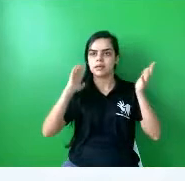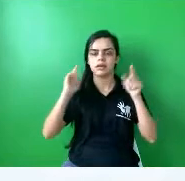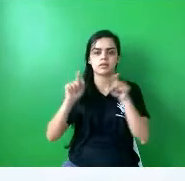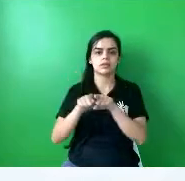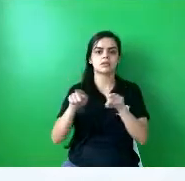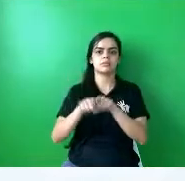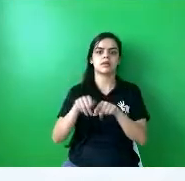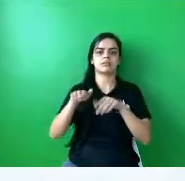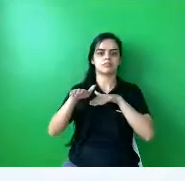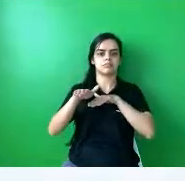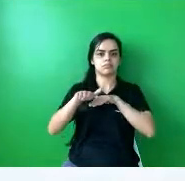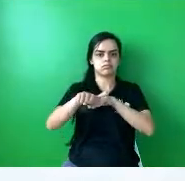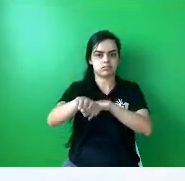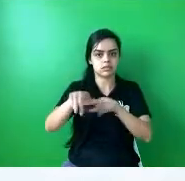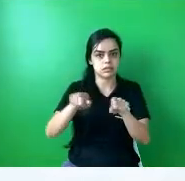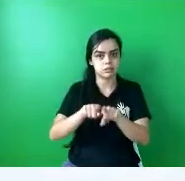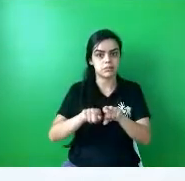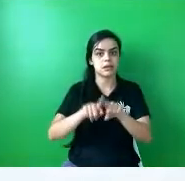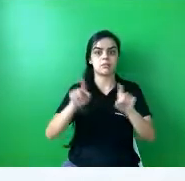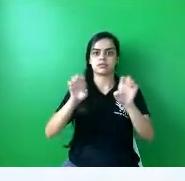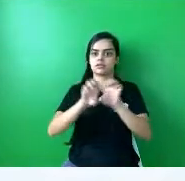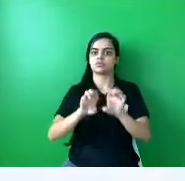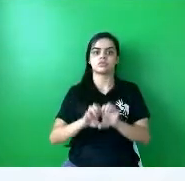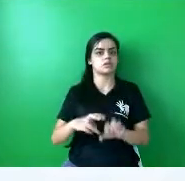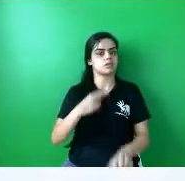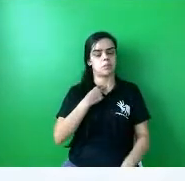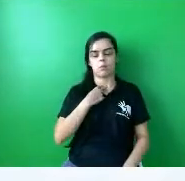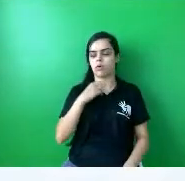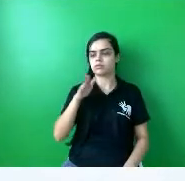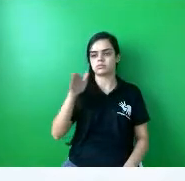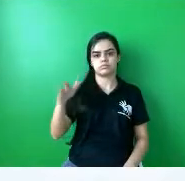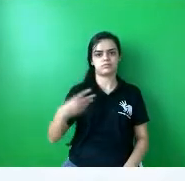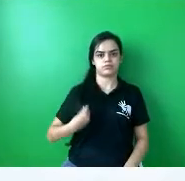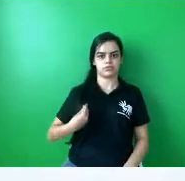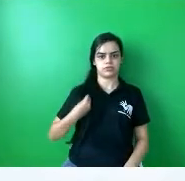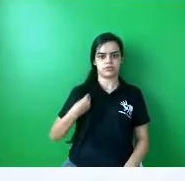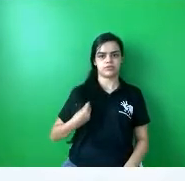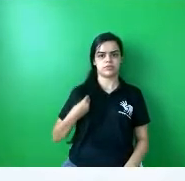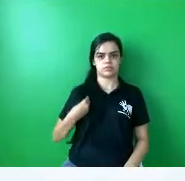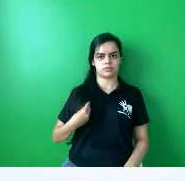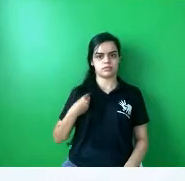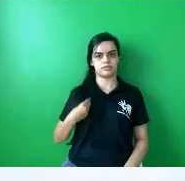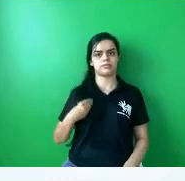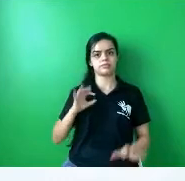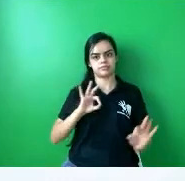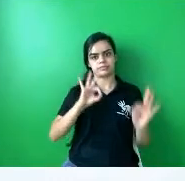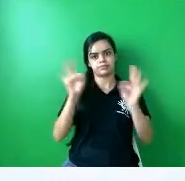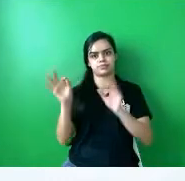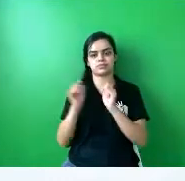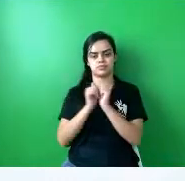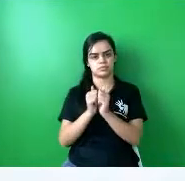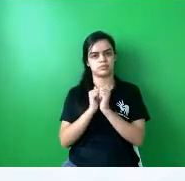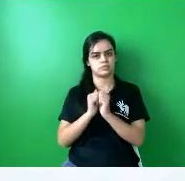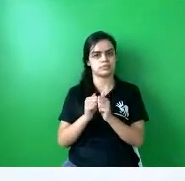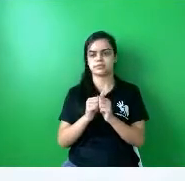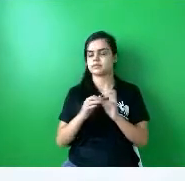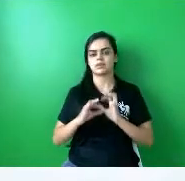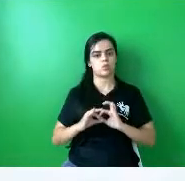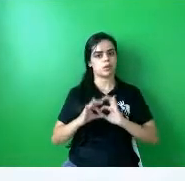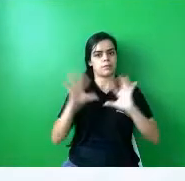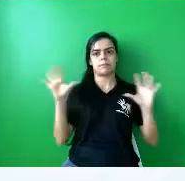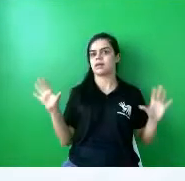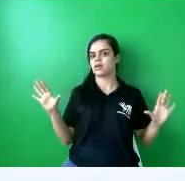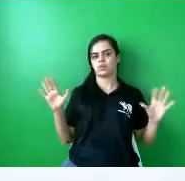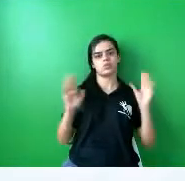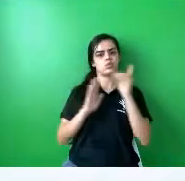levar material lá para a gente, mas a estrutura ela não tem funcionamento e a gente está acompanhando lá junto do município e ainda não existe previsão